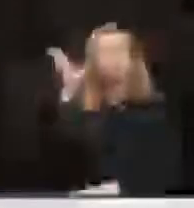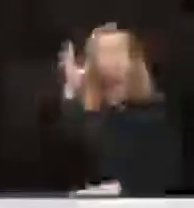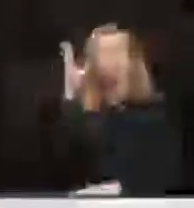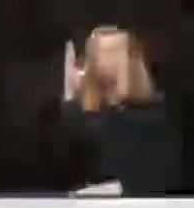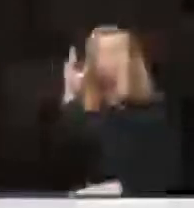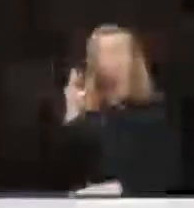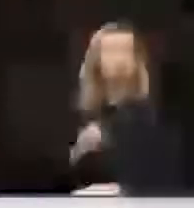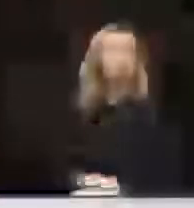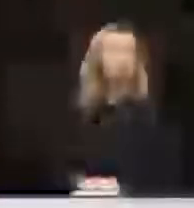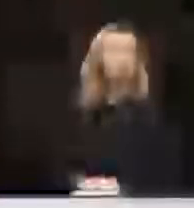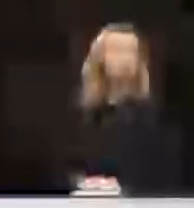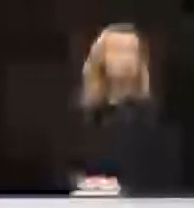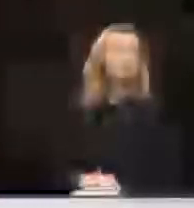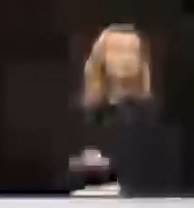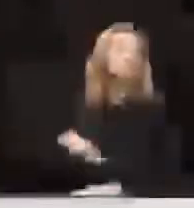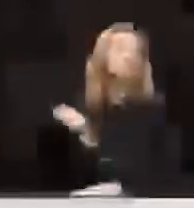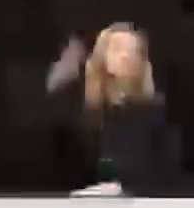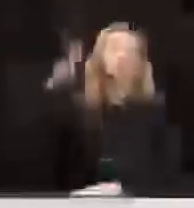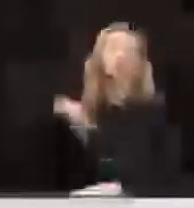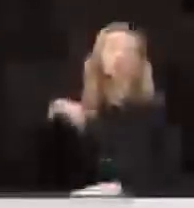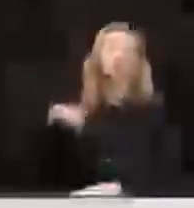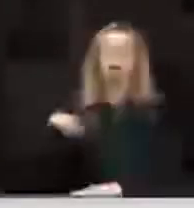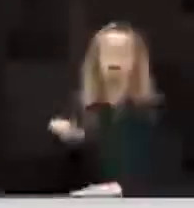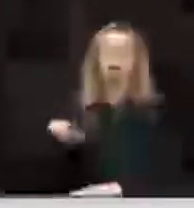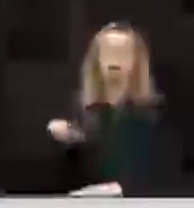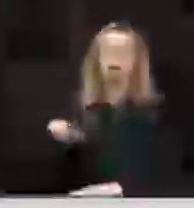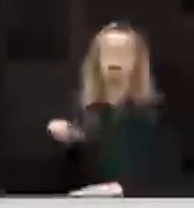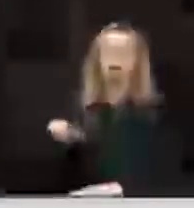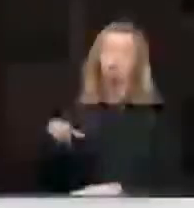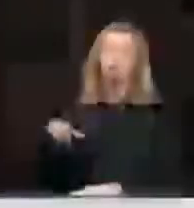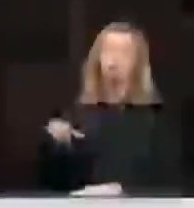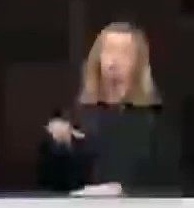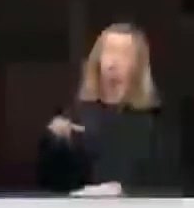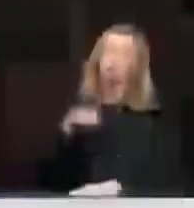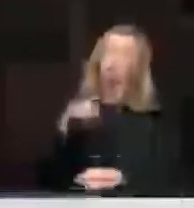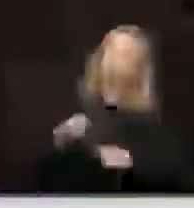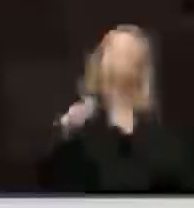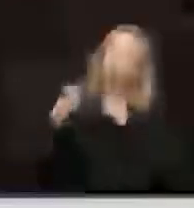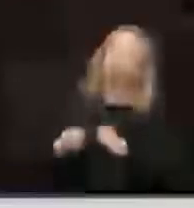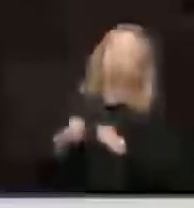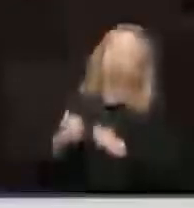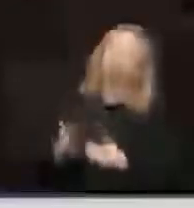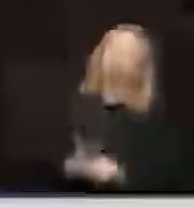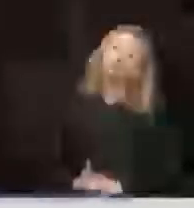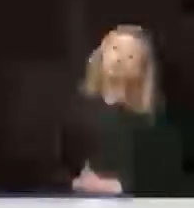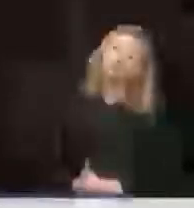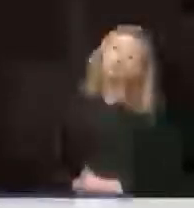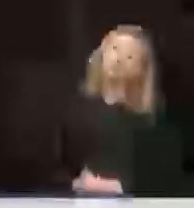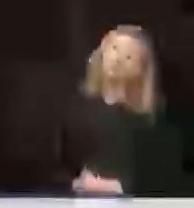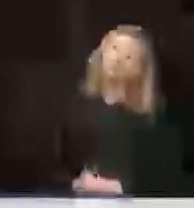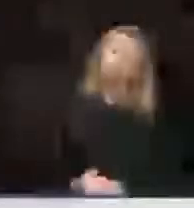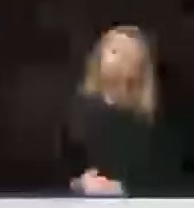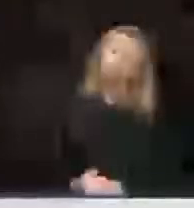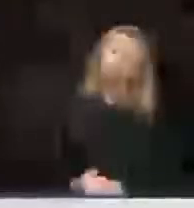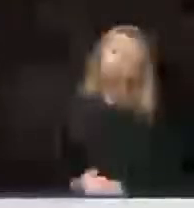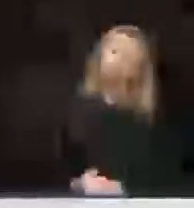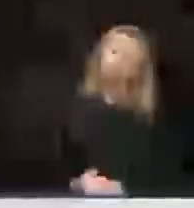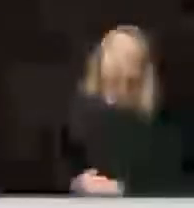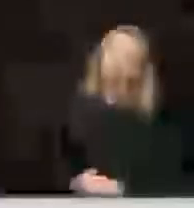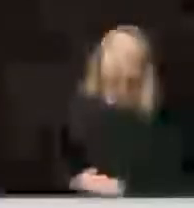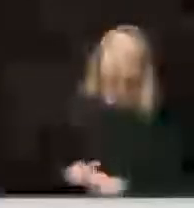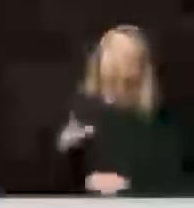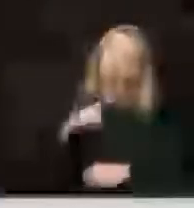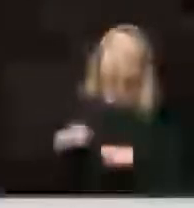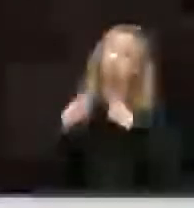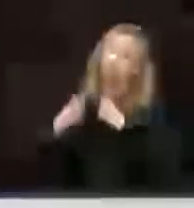interesses de quem entende que detém poder. Detém o poder para exigir o cumprimento da